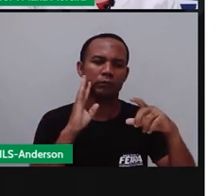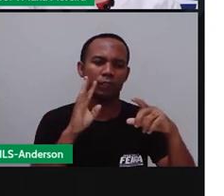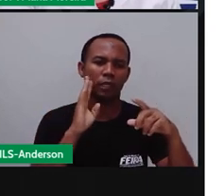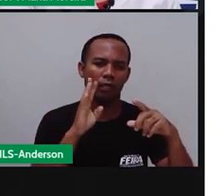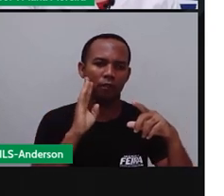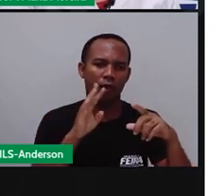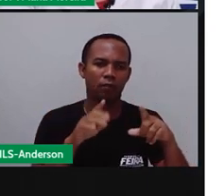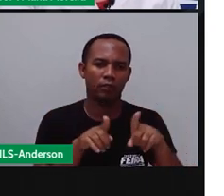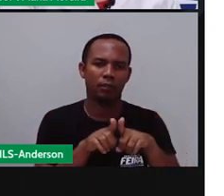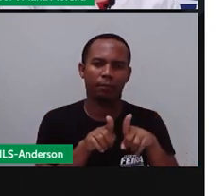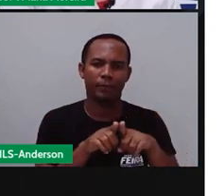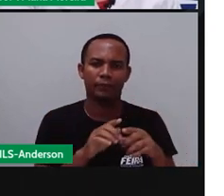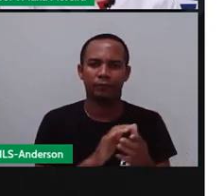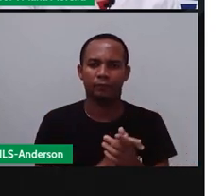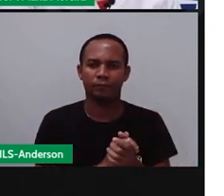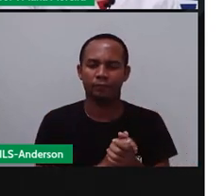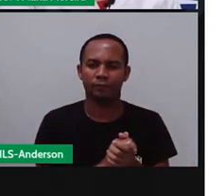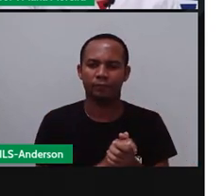colegas, se possível. Tá?